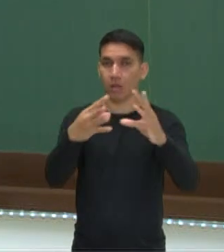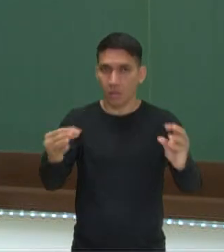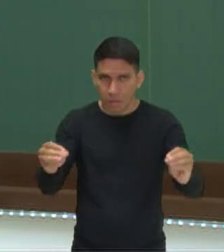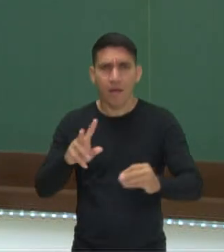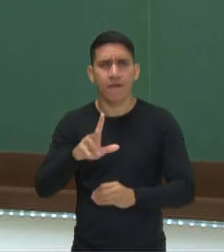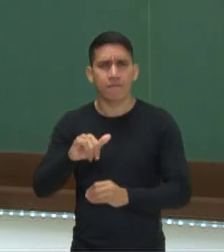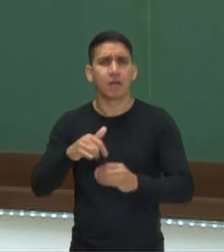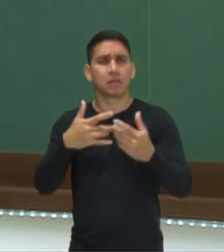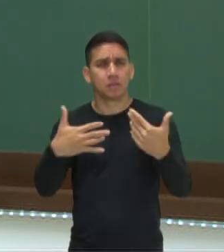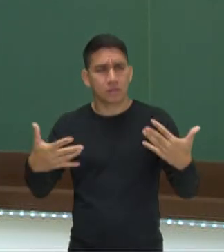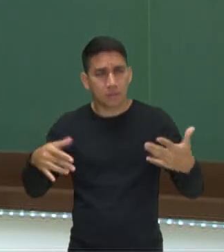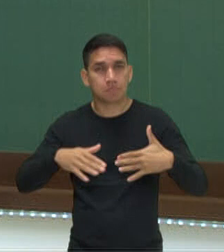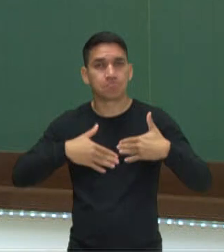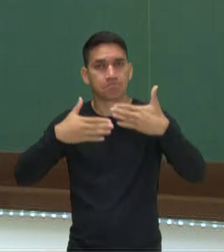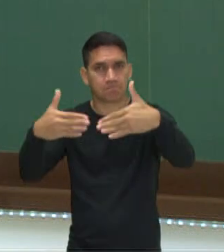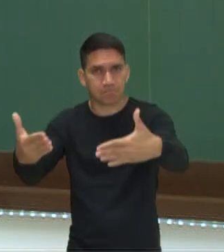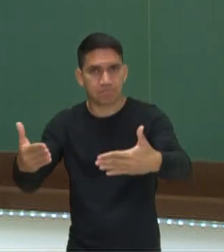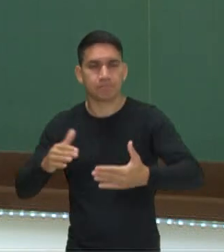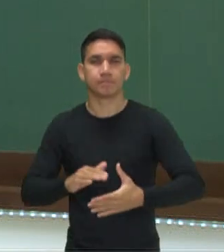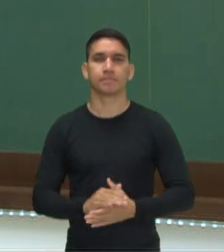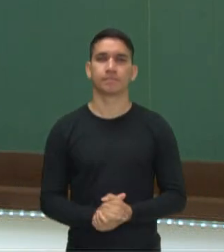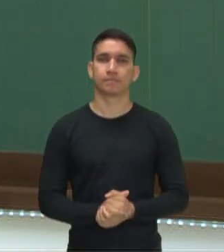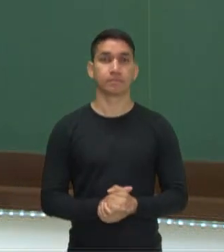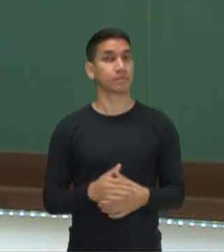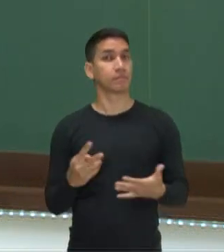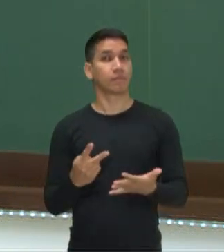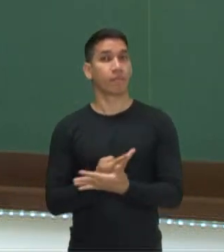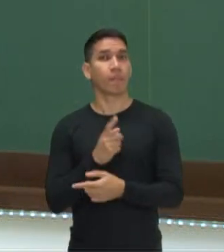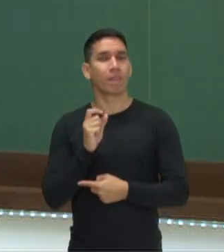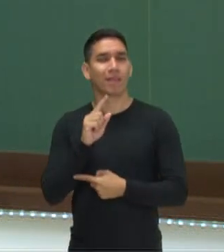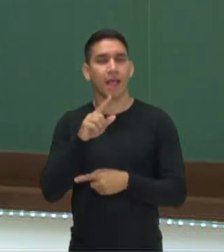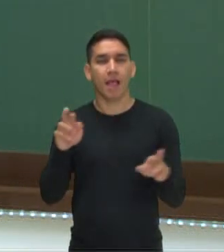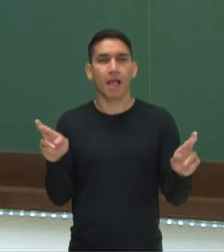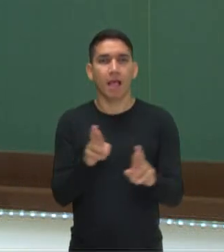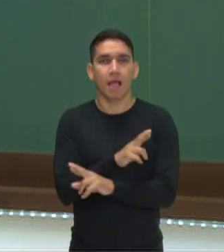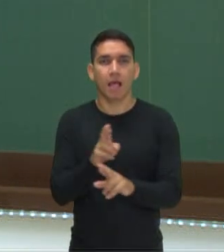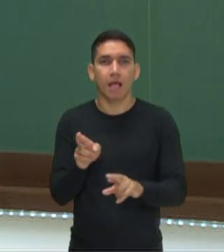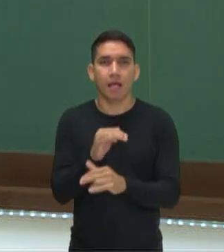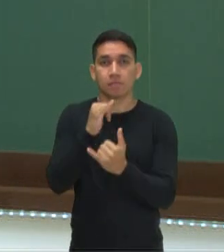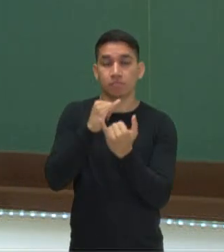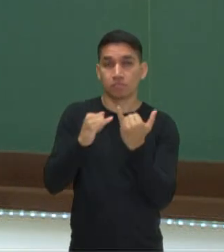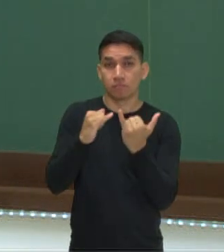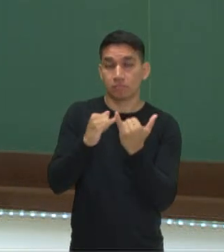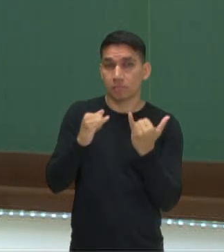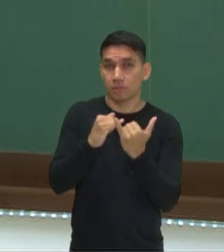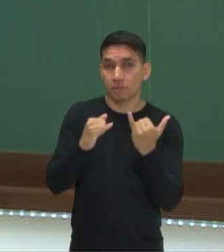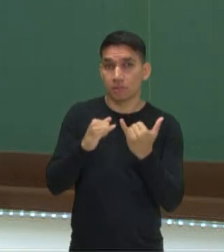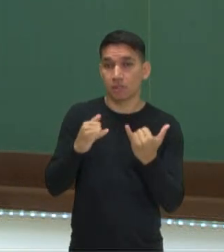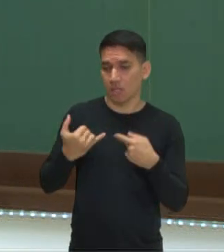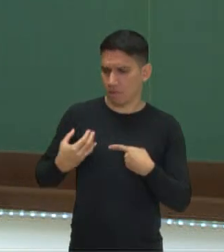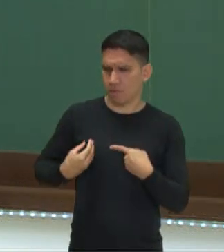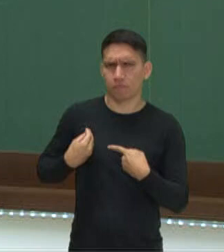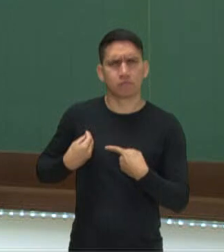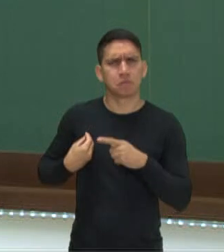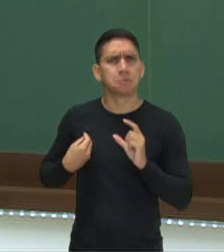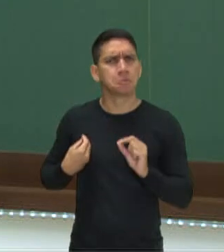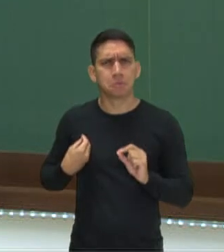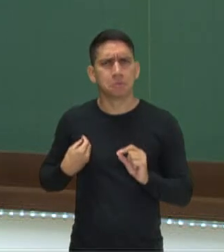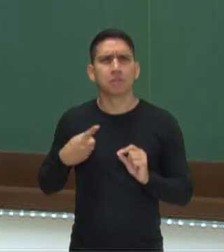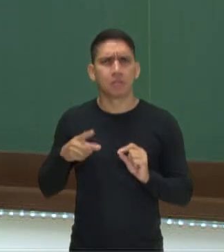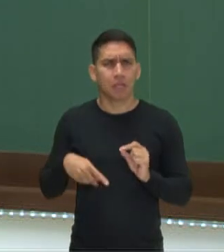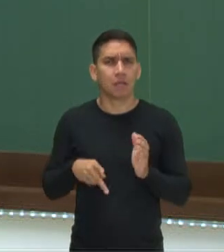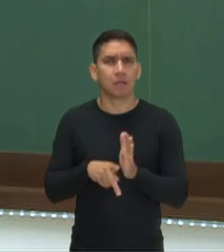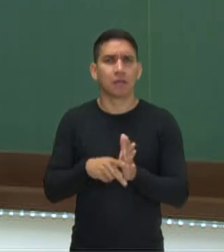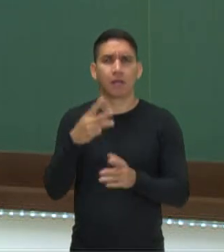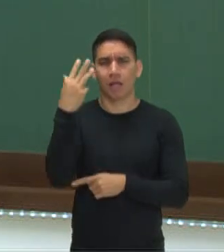25 e assim sucessivamente, né? Então, está relacionado à meia-vida e essa meia-vida é de